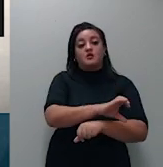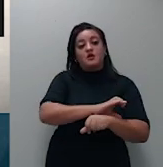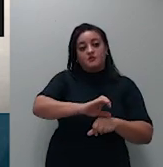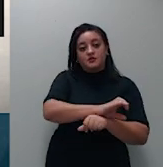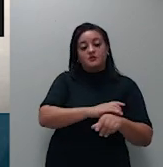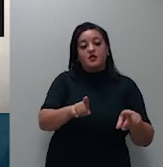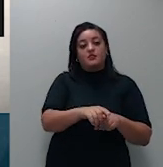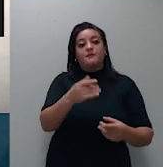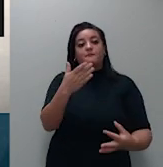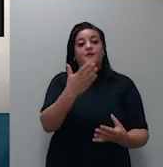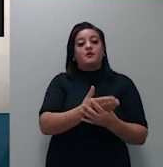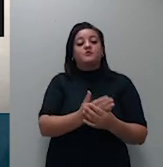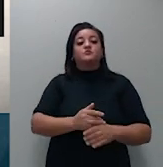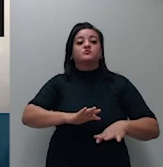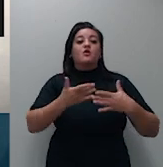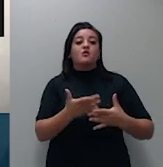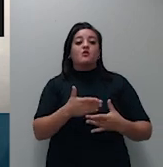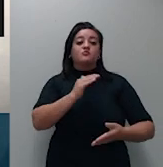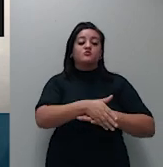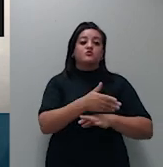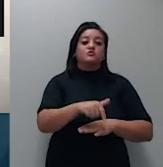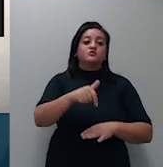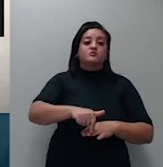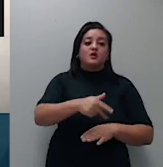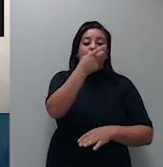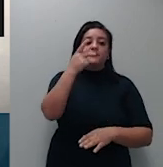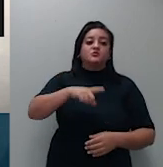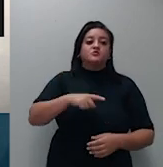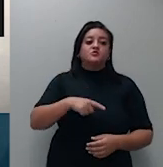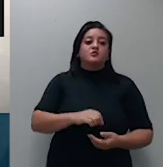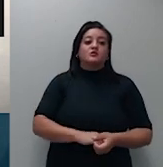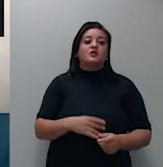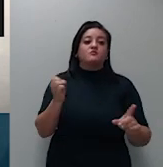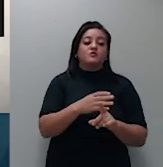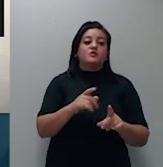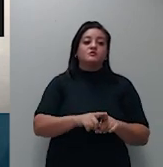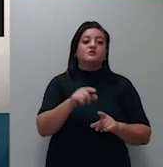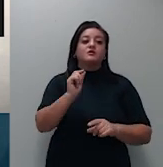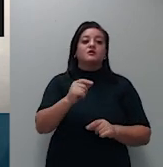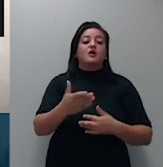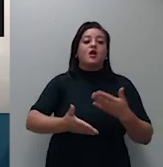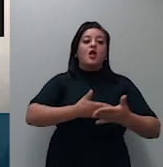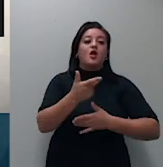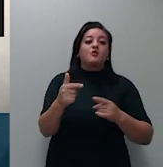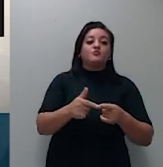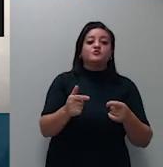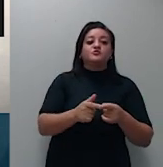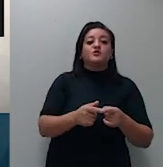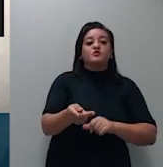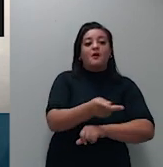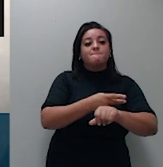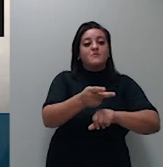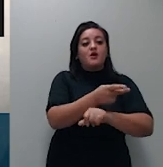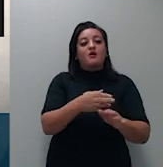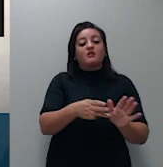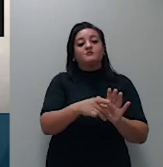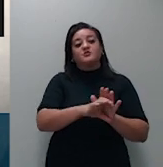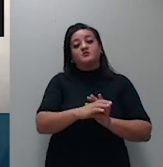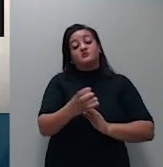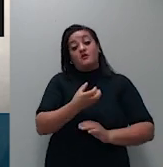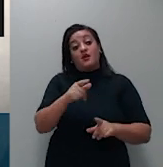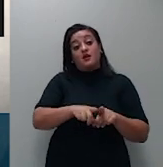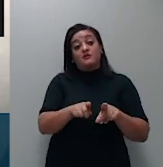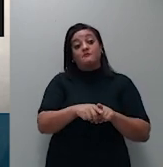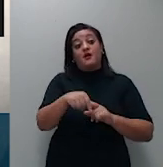faço a parte a pessoa querida e tem o novo objeto dos cabos na medida judicial requerida a